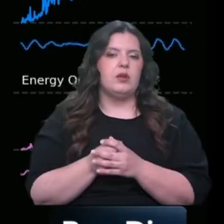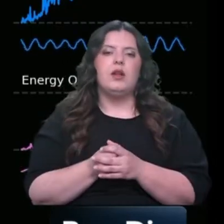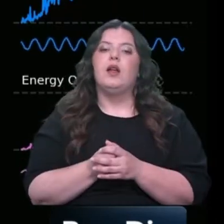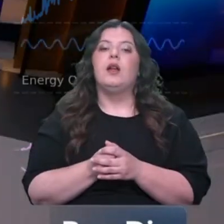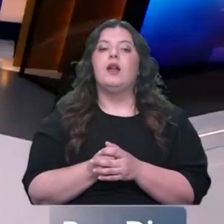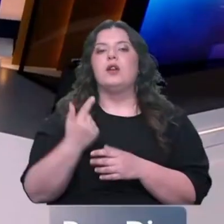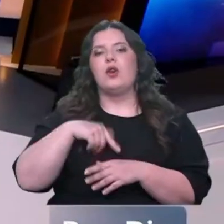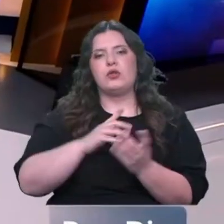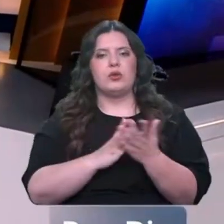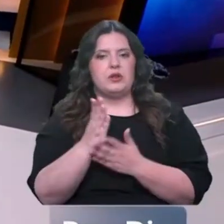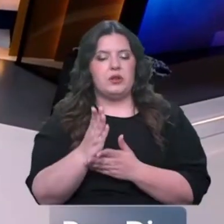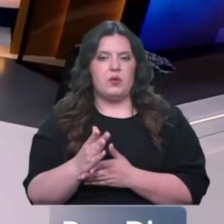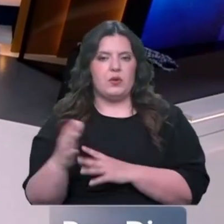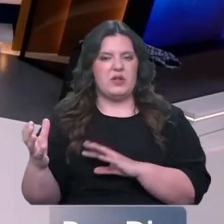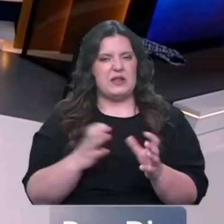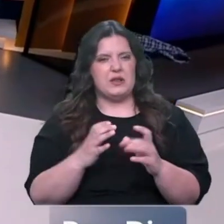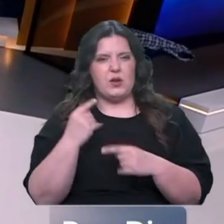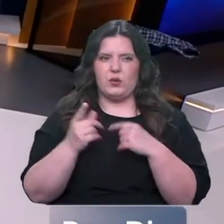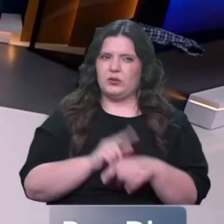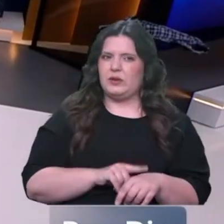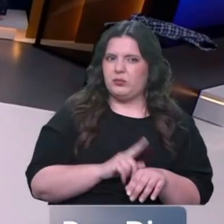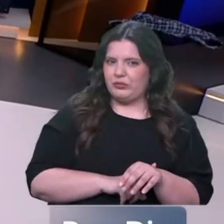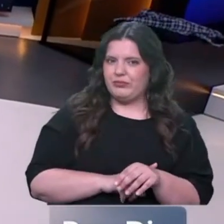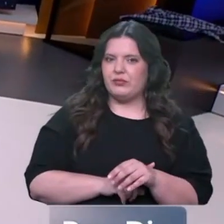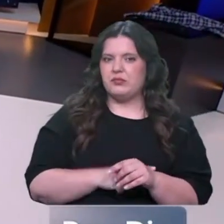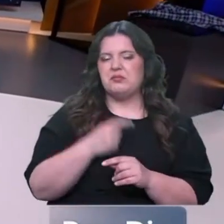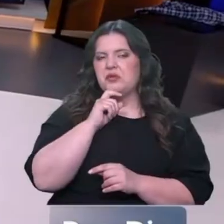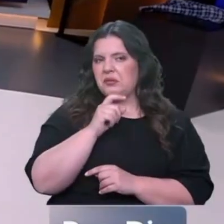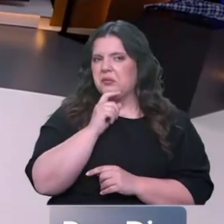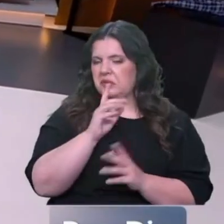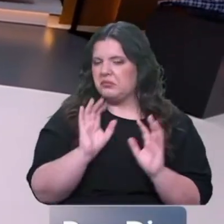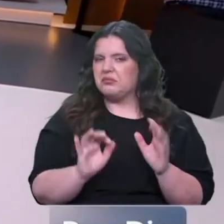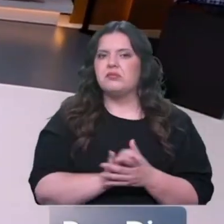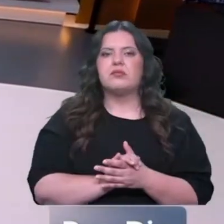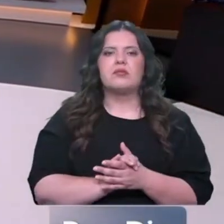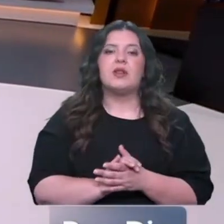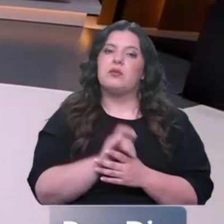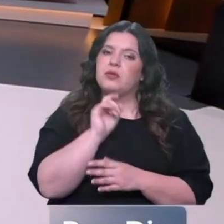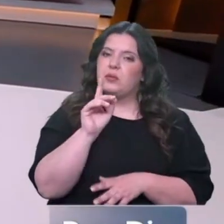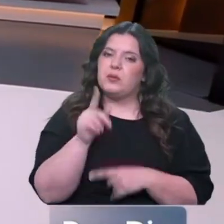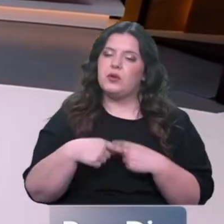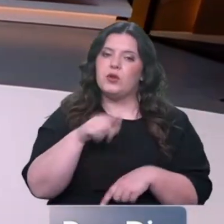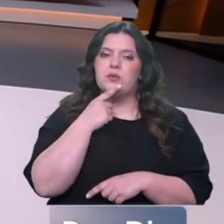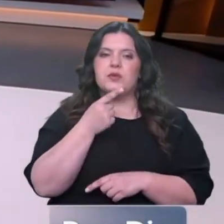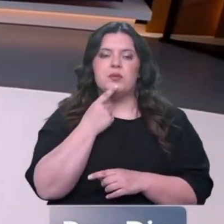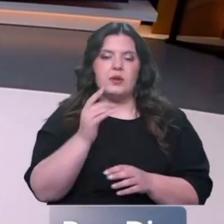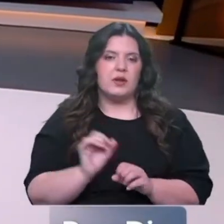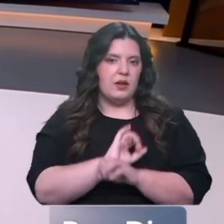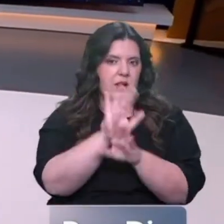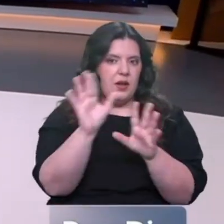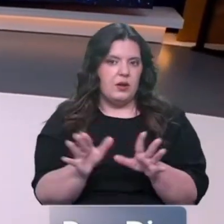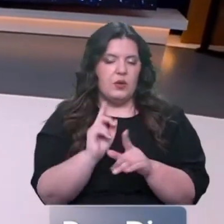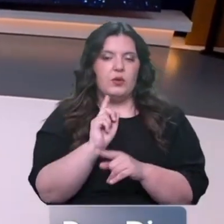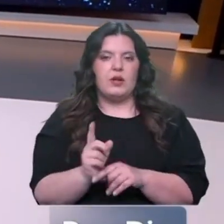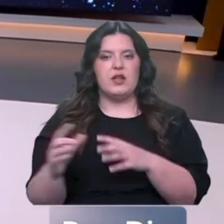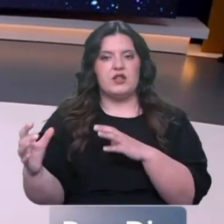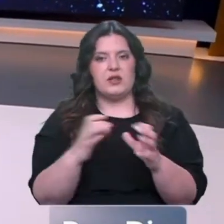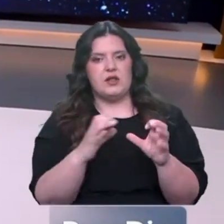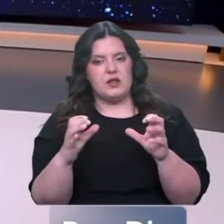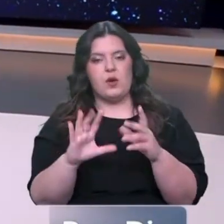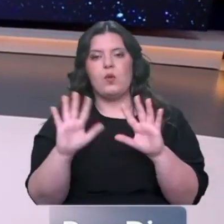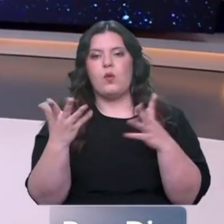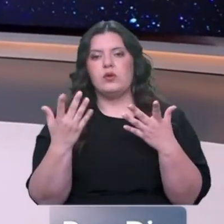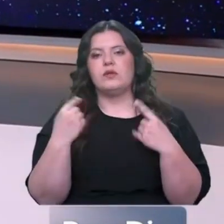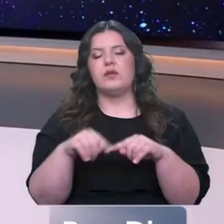vamos continuar com esta tensão durante algum tempo, presumivelmente, e se calhar só vamos perceber exatamente o que é esta tensão